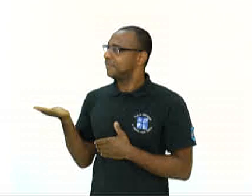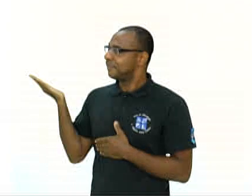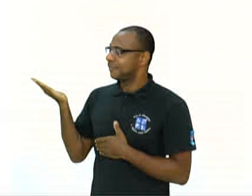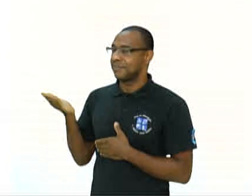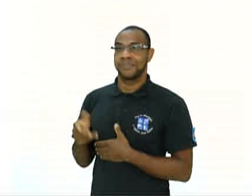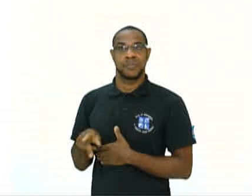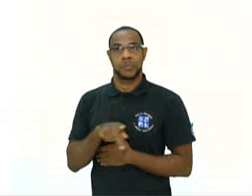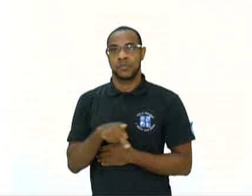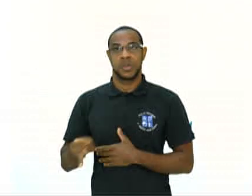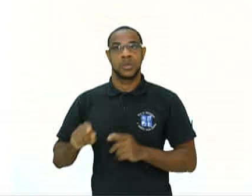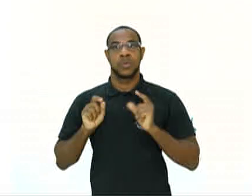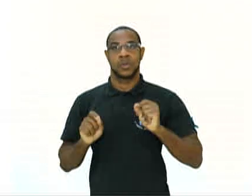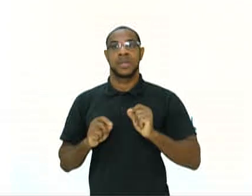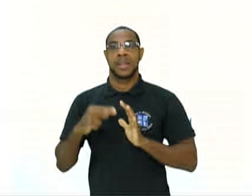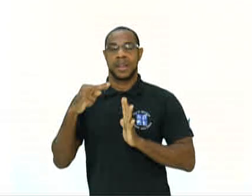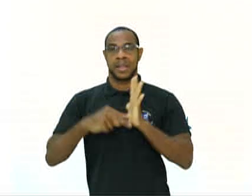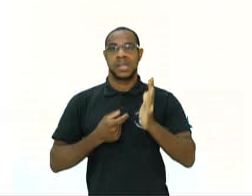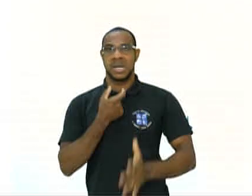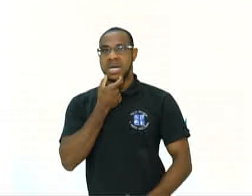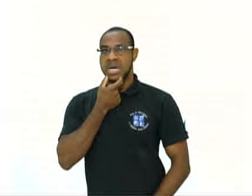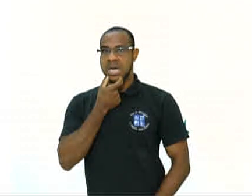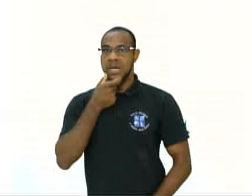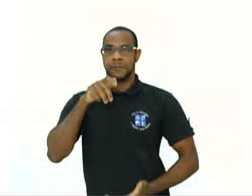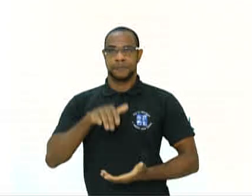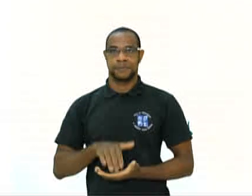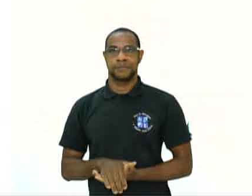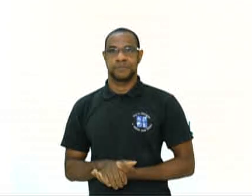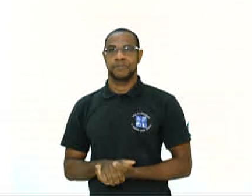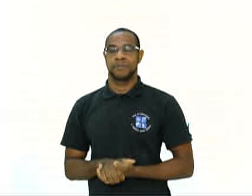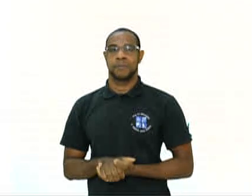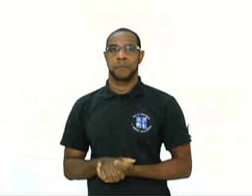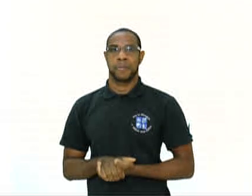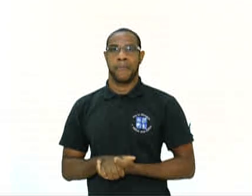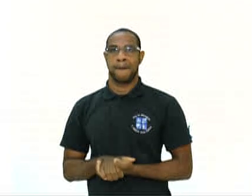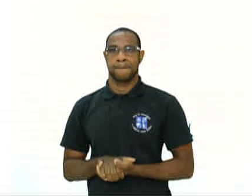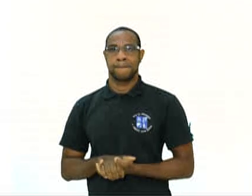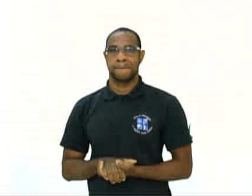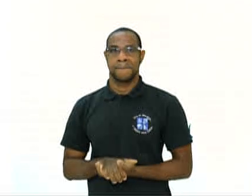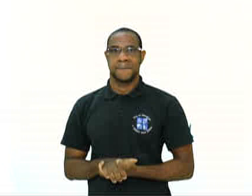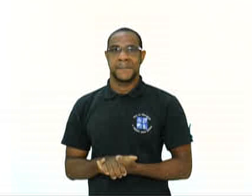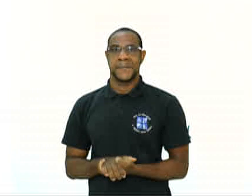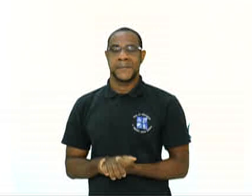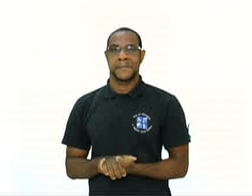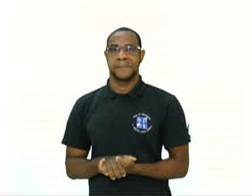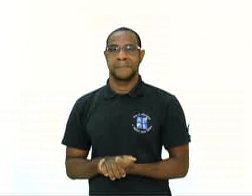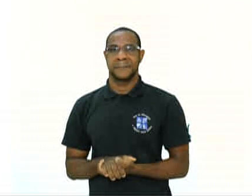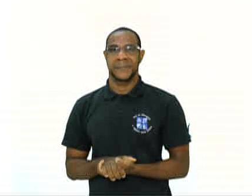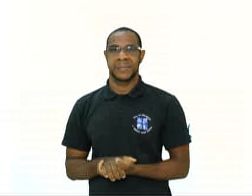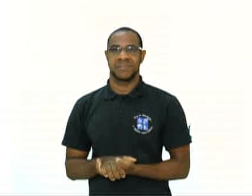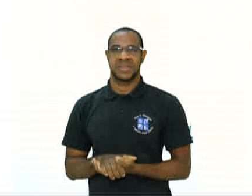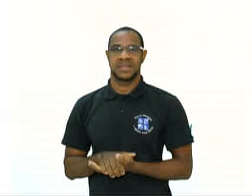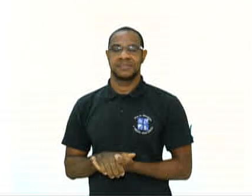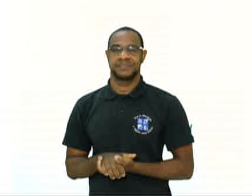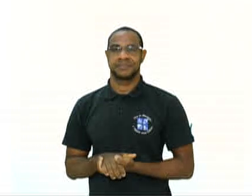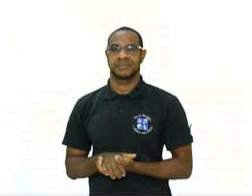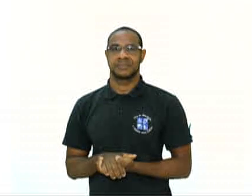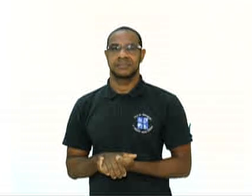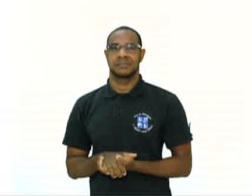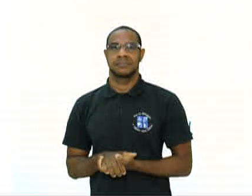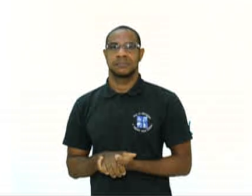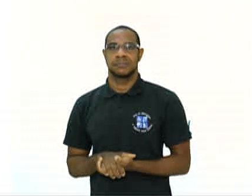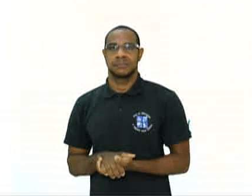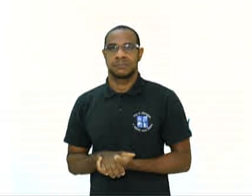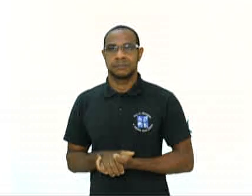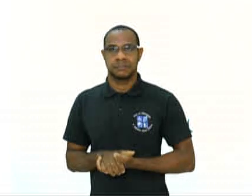media executive, actress, and billionaire philanthropist. She's best known for being the host of her own,